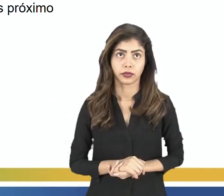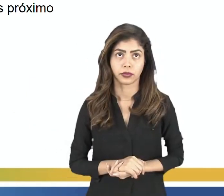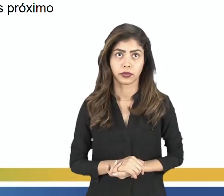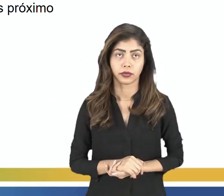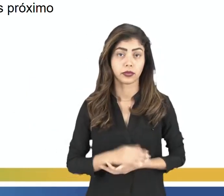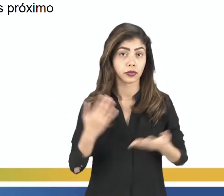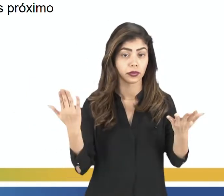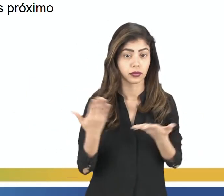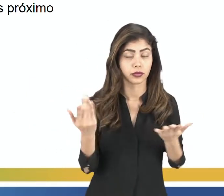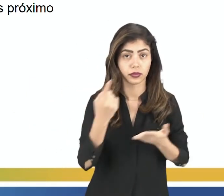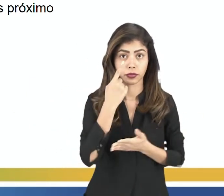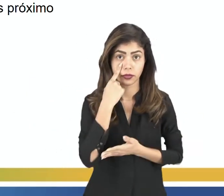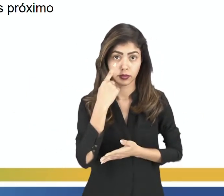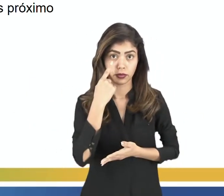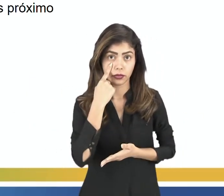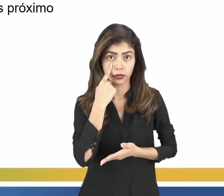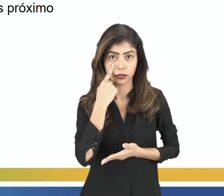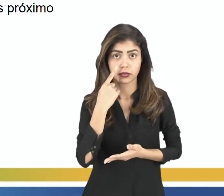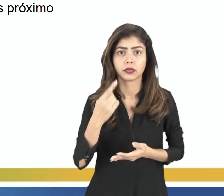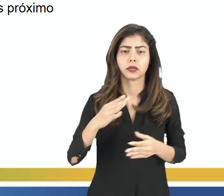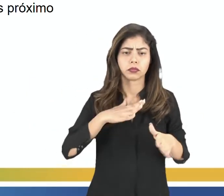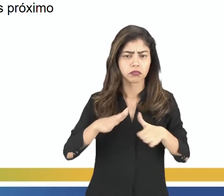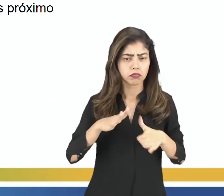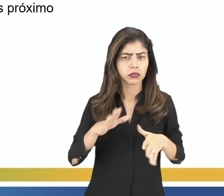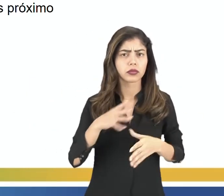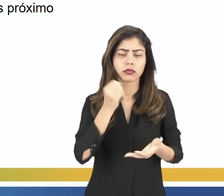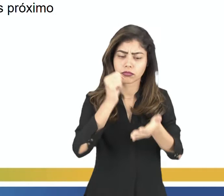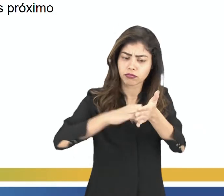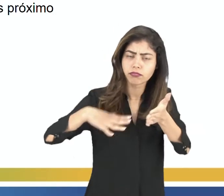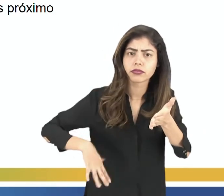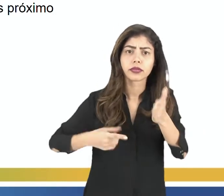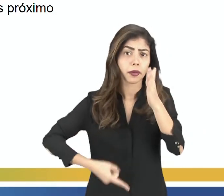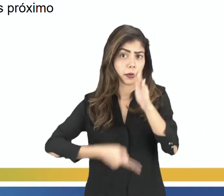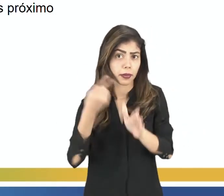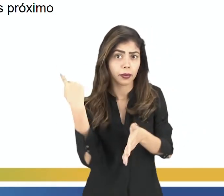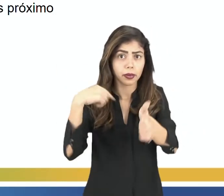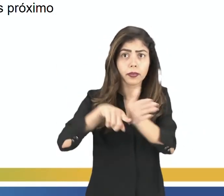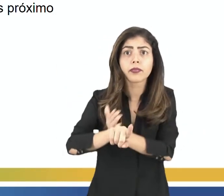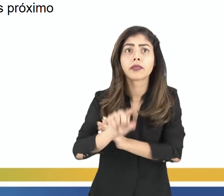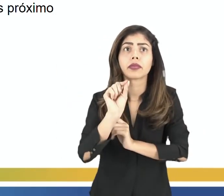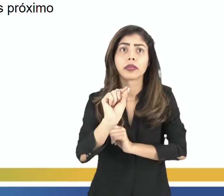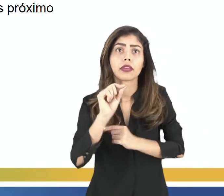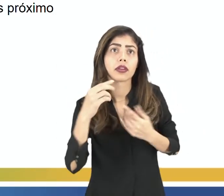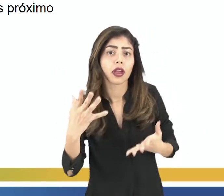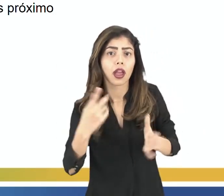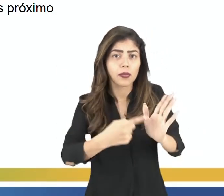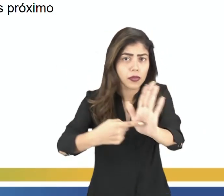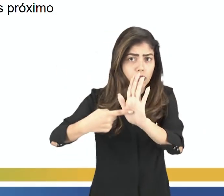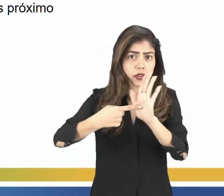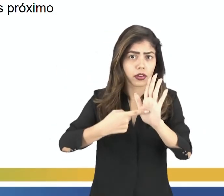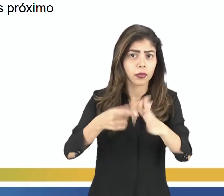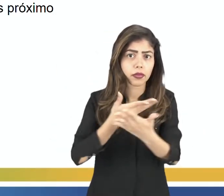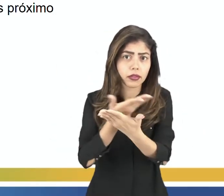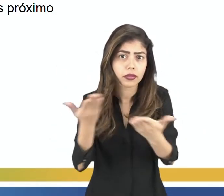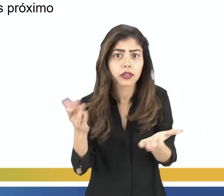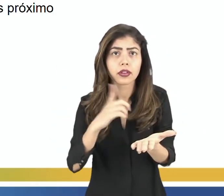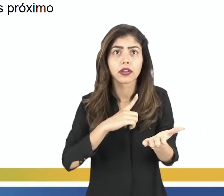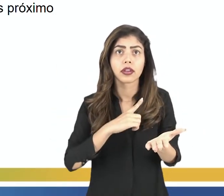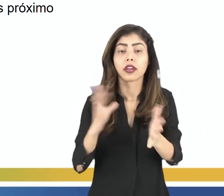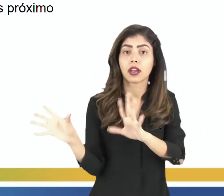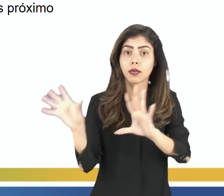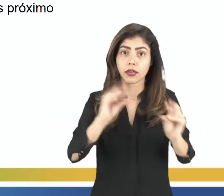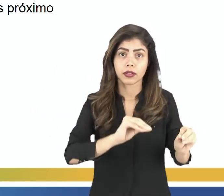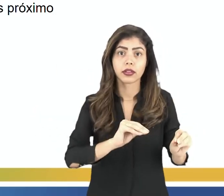Nós vamos ver agora, né, neste momento, o exercitando. Essa primeira questão aqui, que nós vamos mostrar para vocês, né, vamos estar